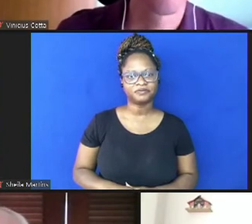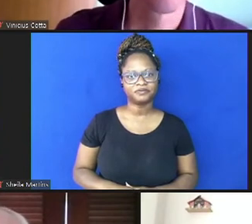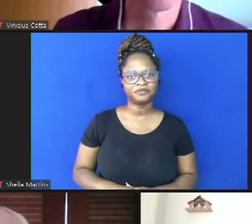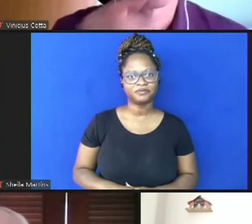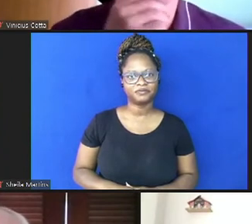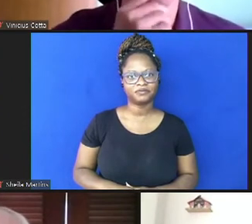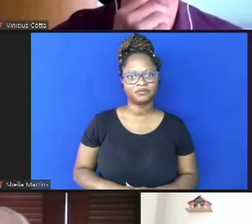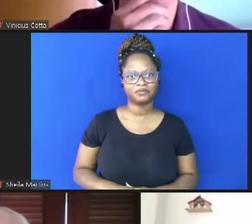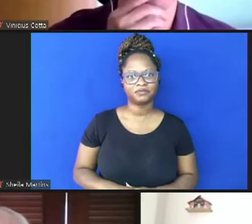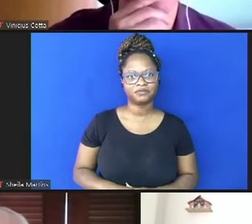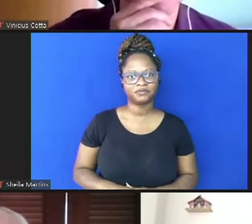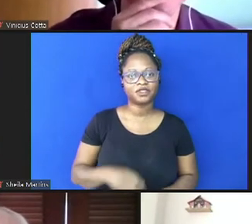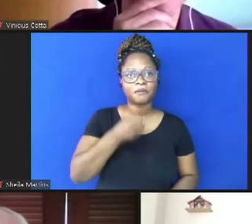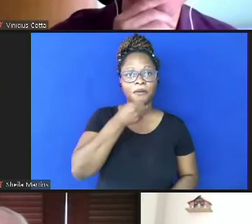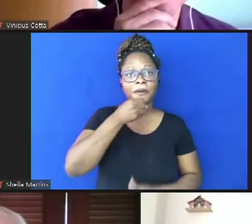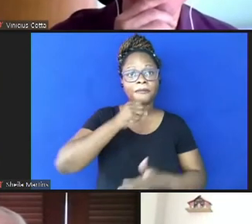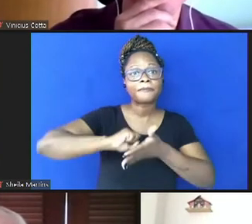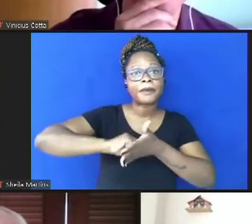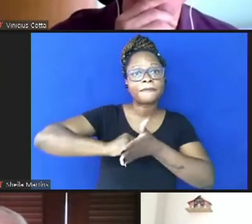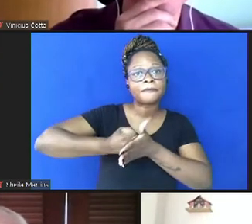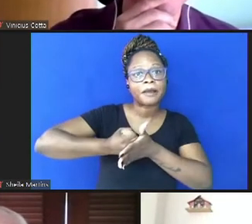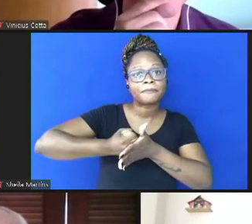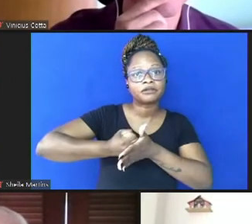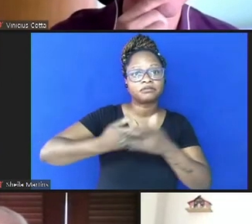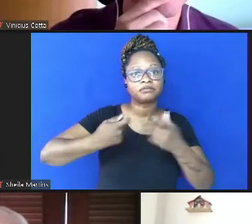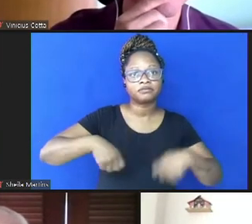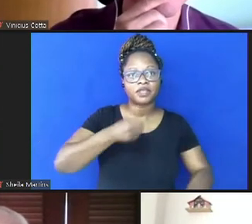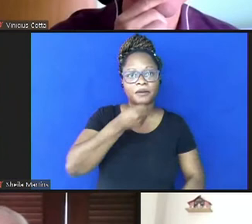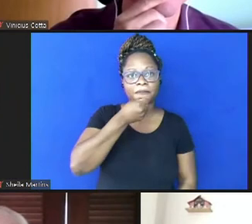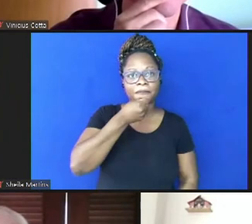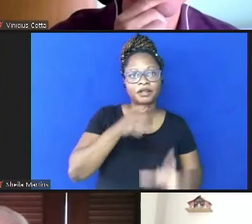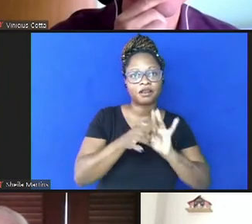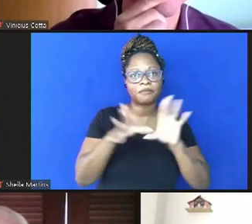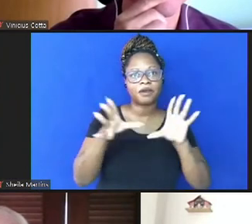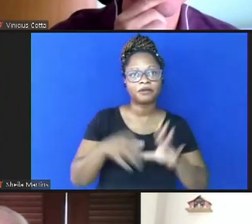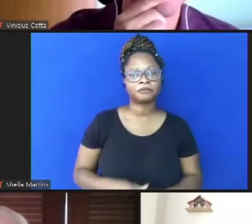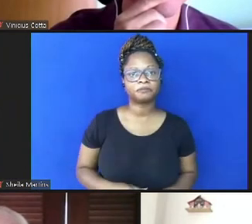O microfone está fechado, Paulo. Abre o microfone, por favor.